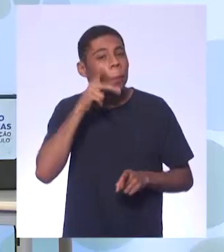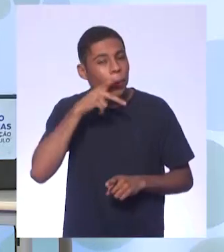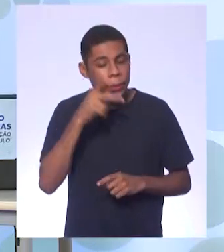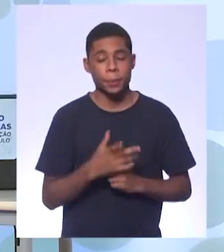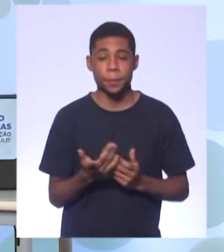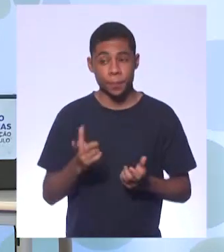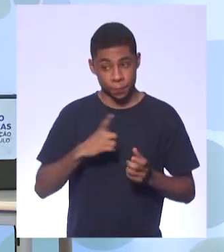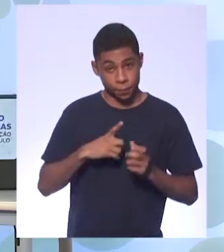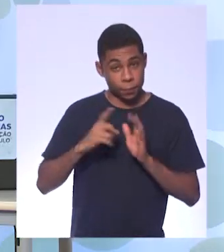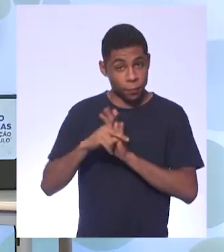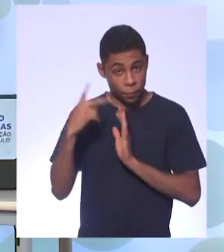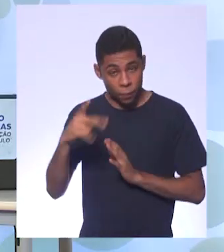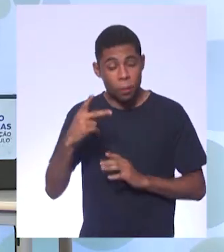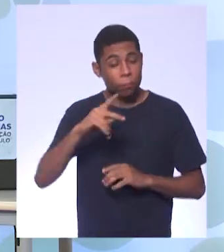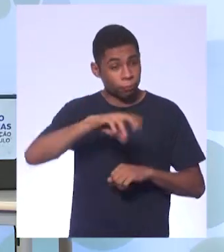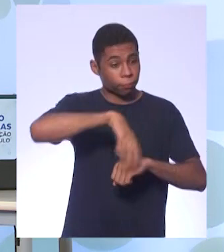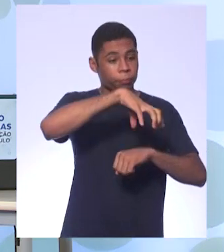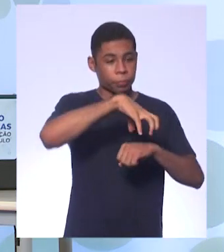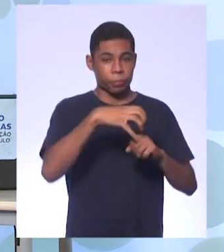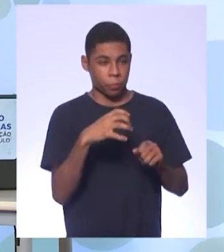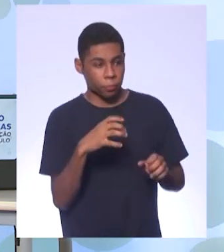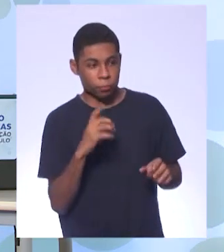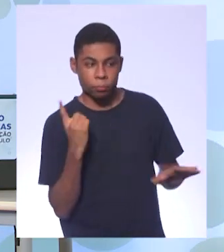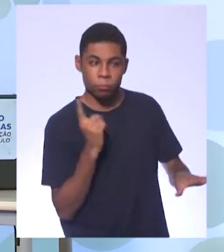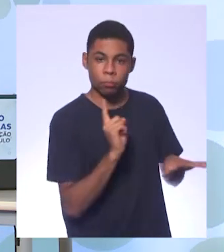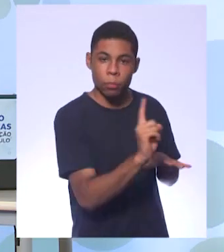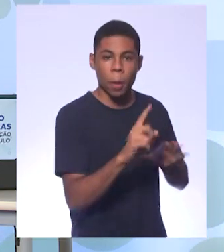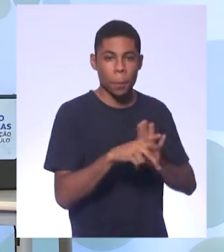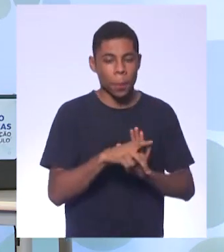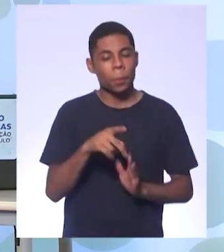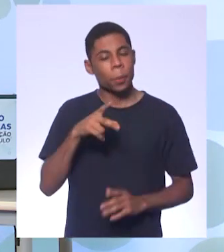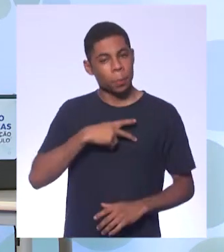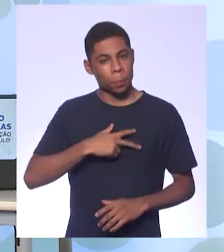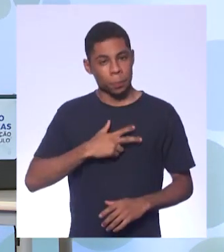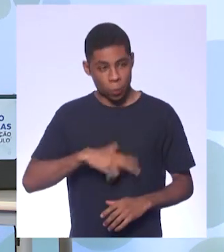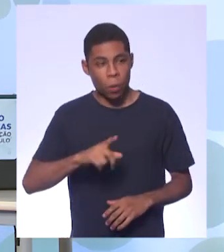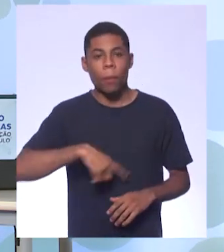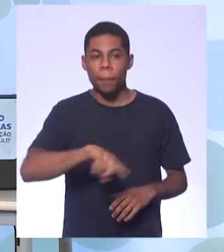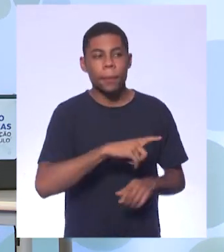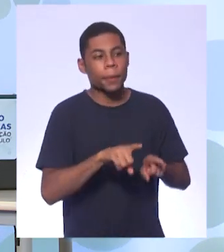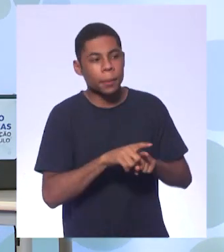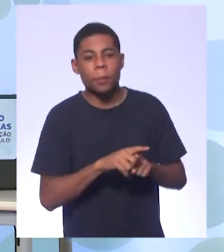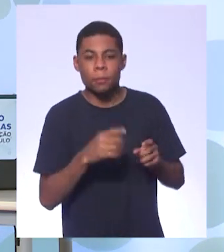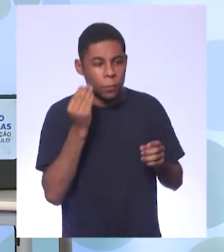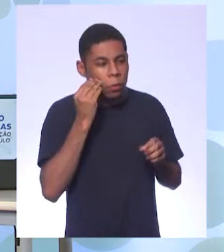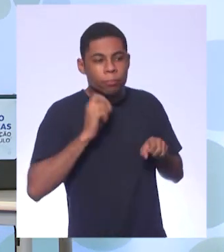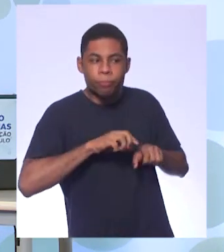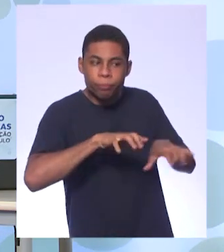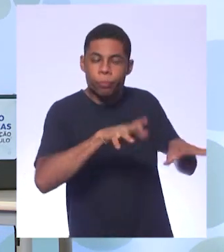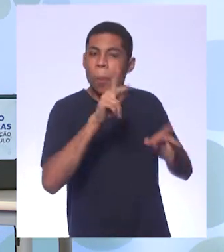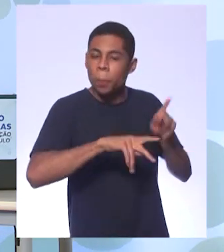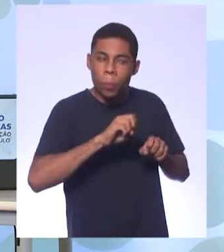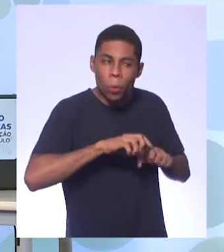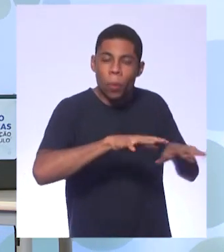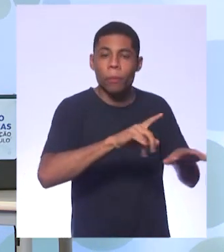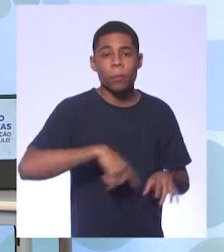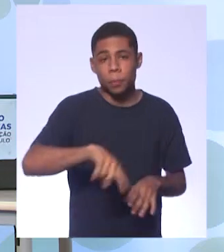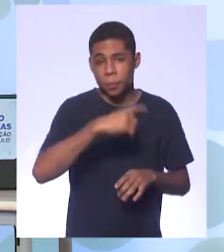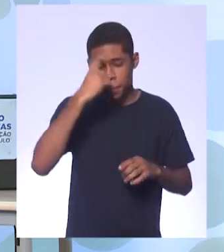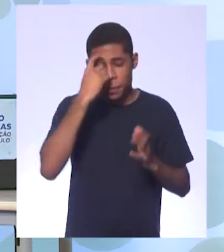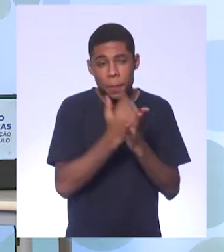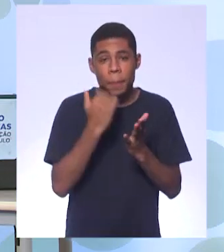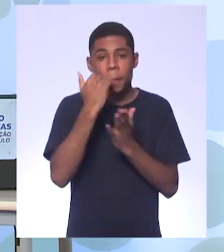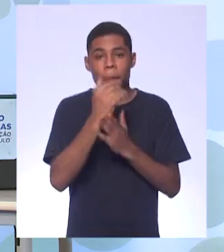de Portugal decidiu, né, de uma forma povoar, mas através de capitanias hereditárias, né, essa questão aí